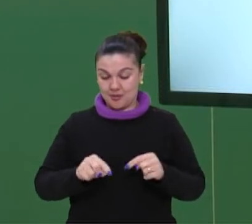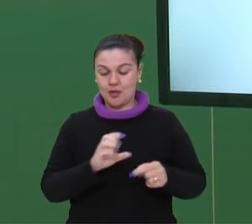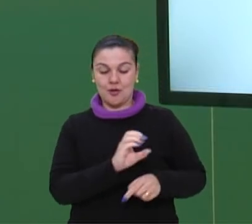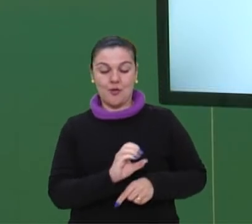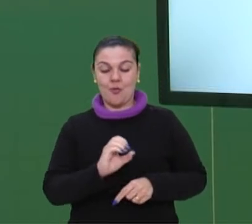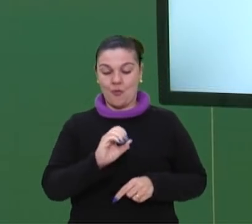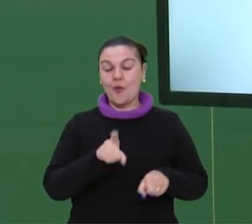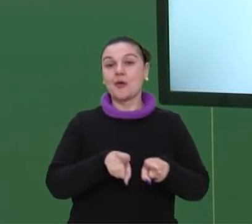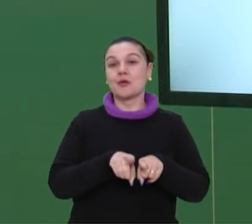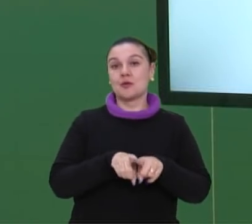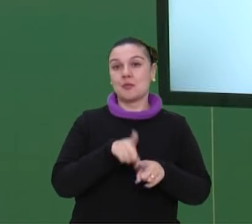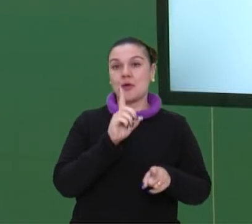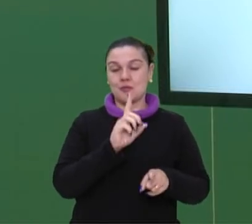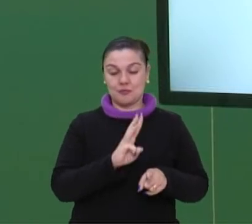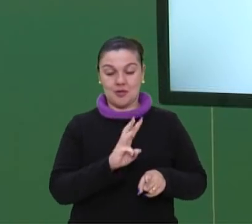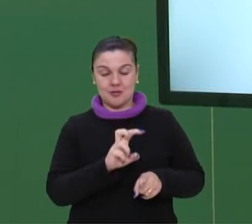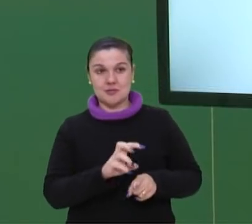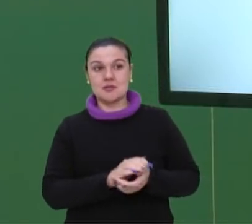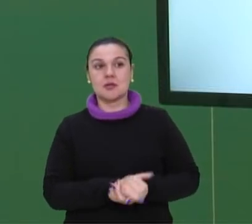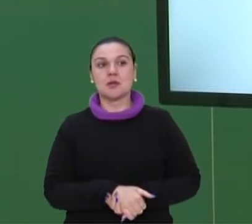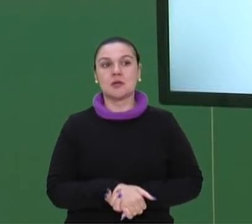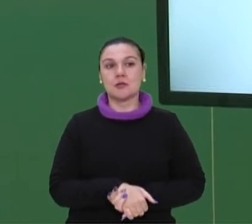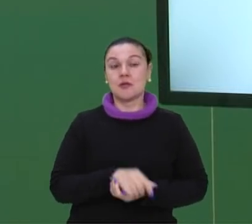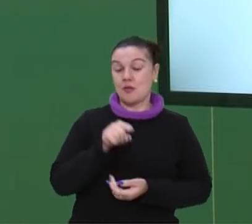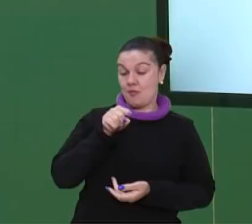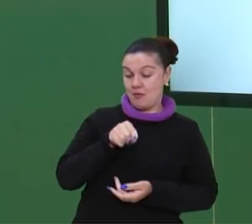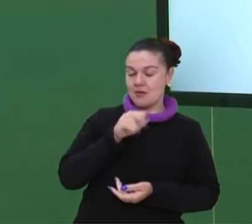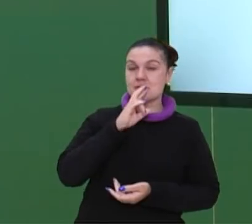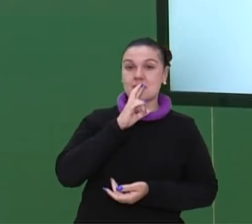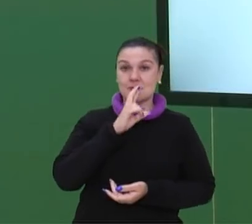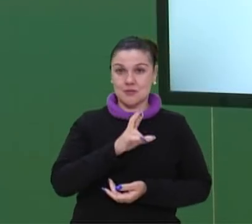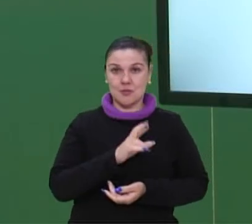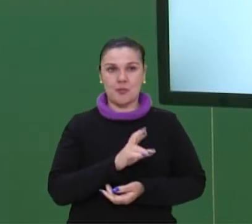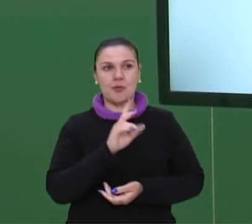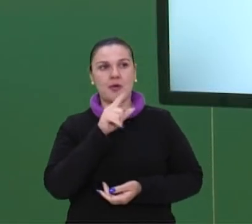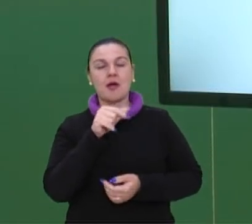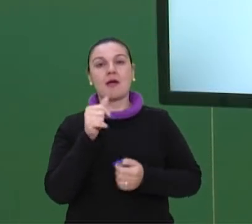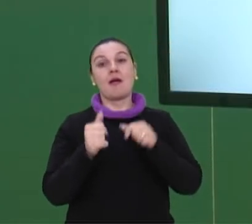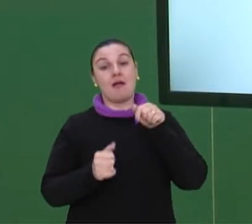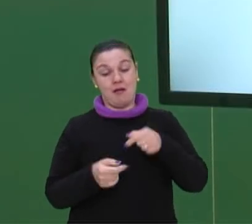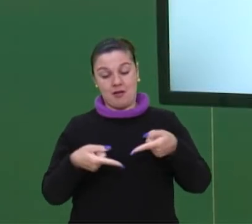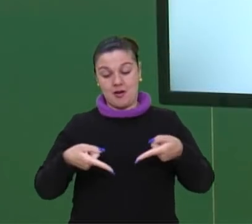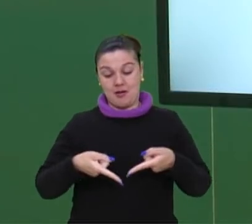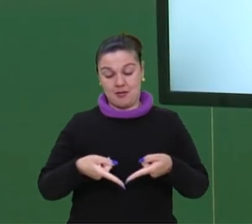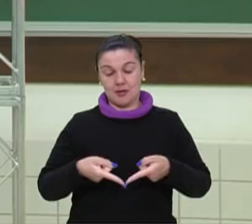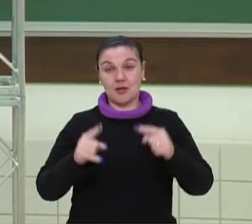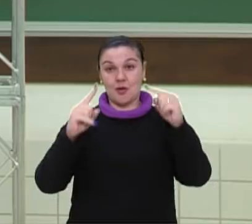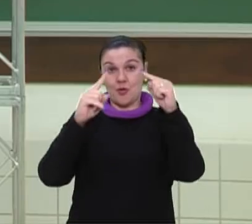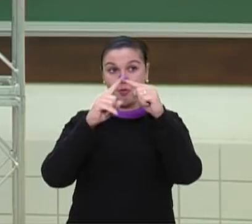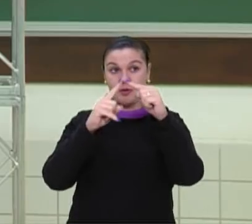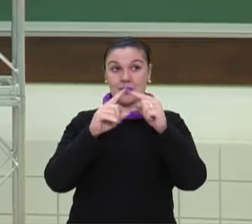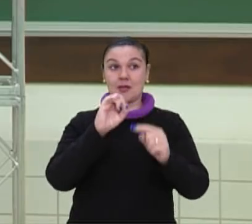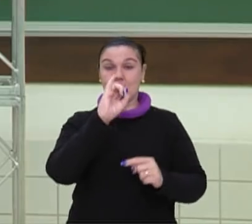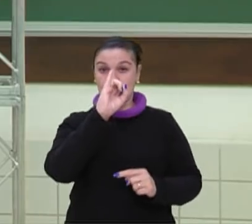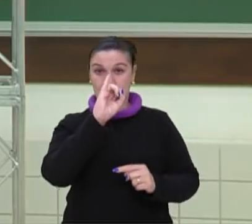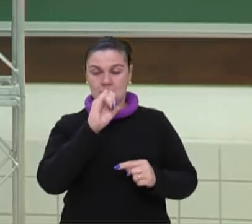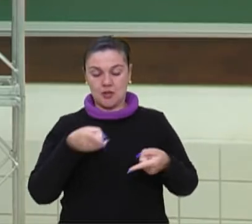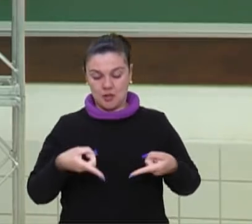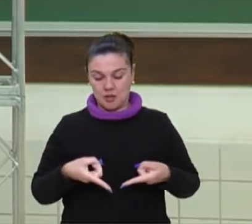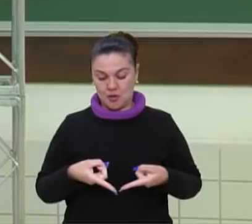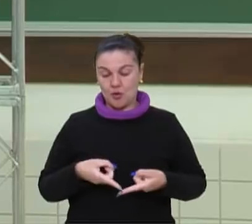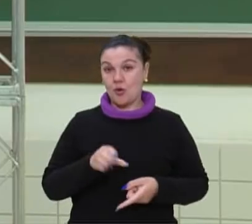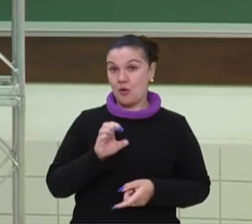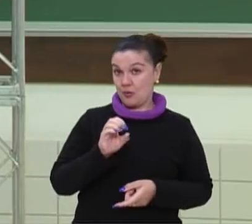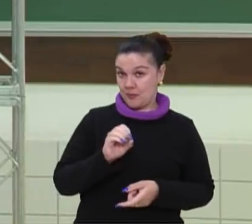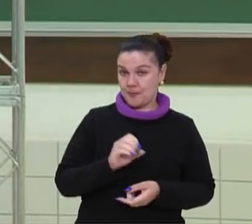O também é 135 graus. Então, esse resultado é tanto para o ângulo I quanto para o